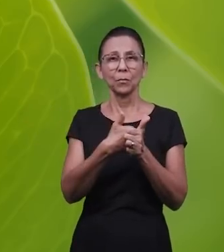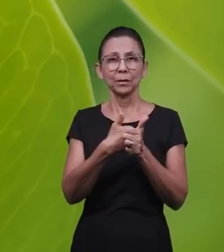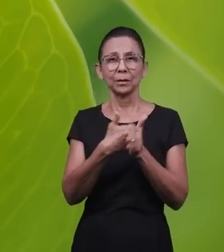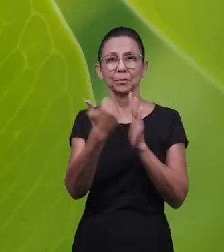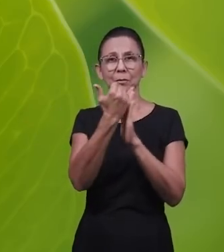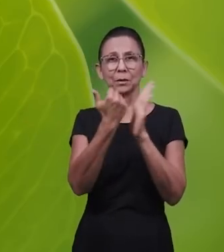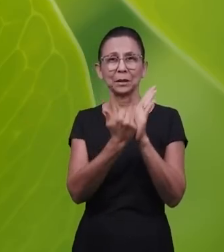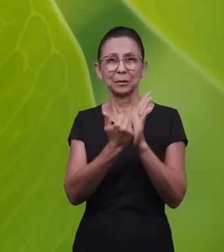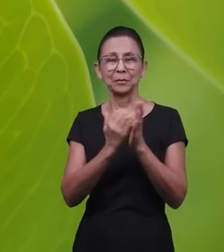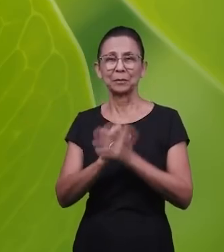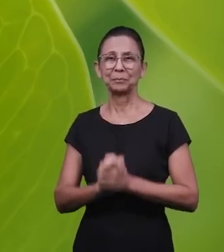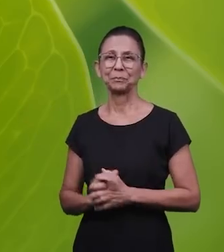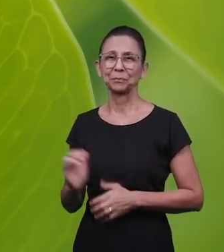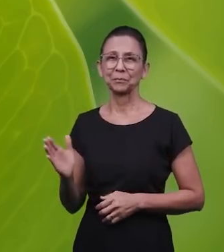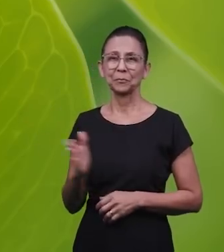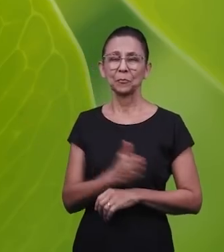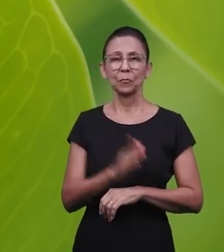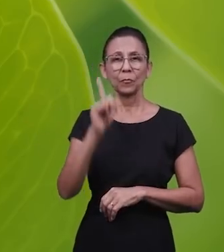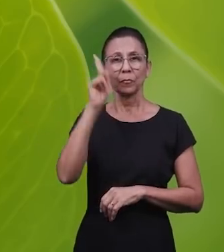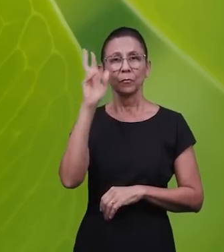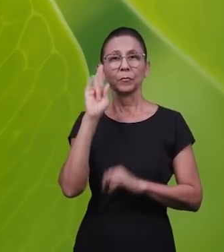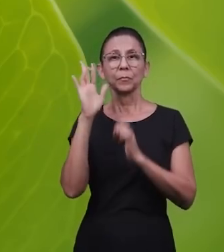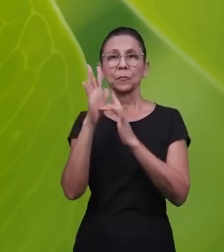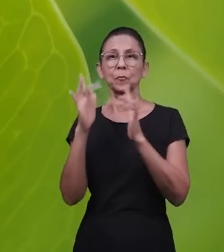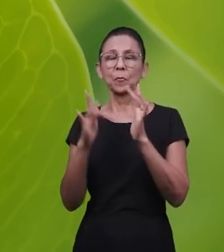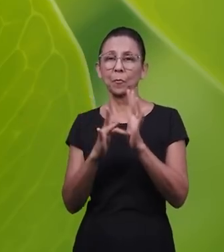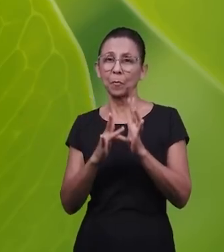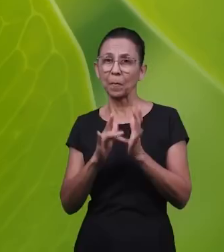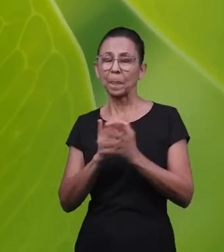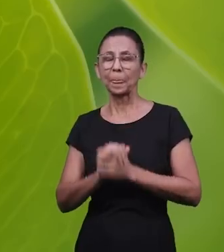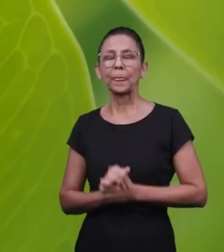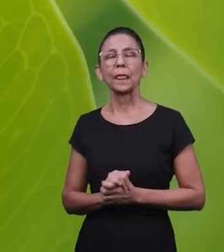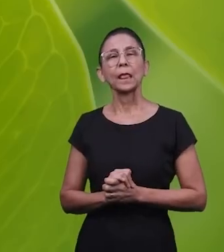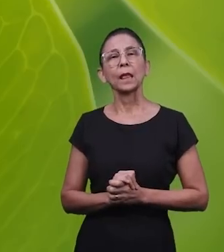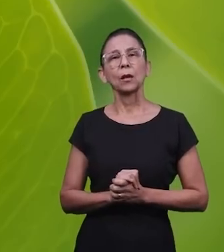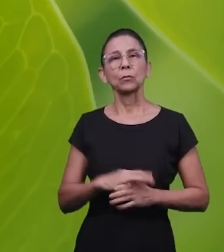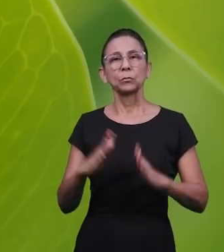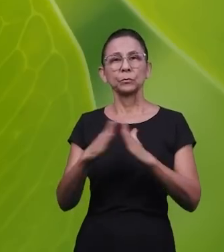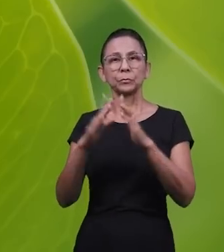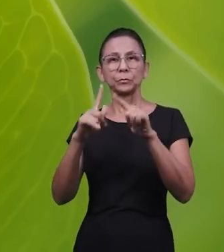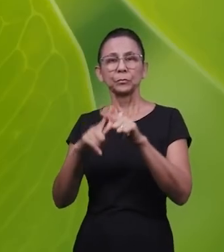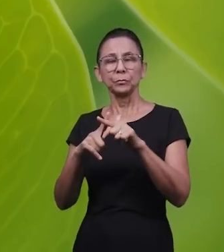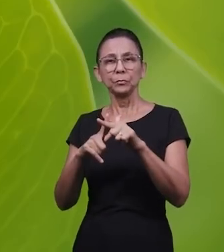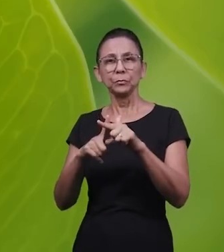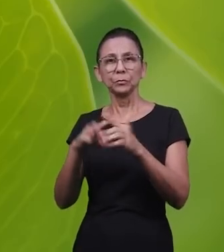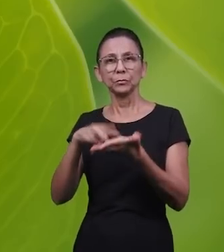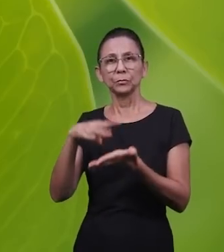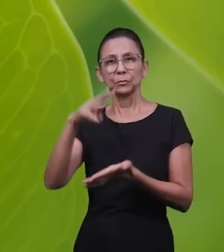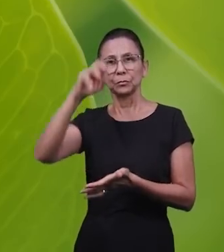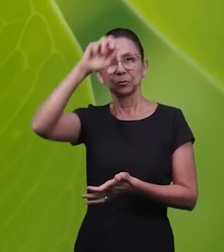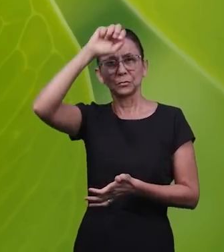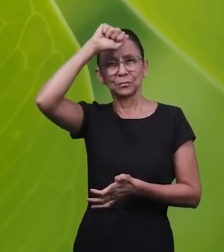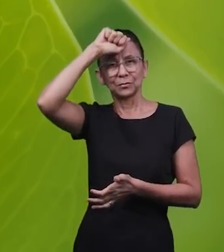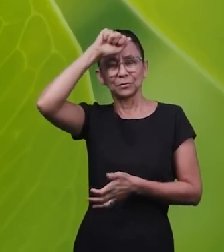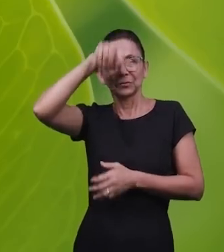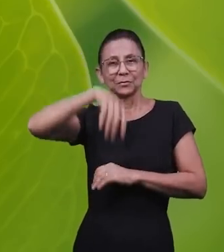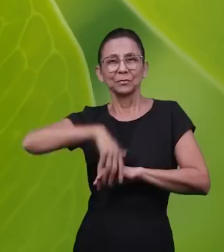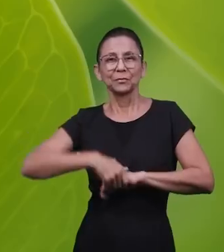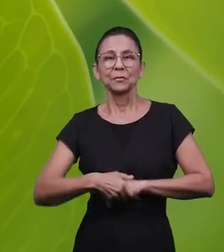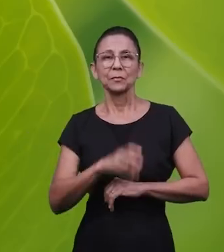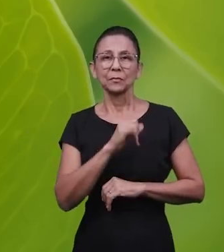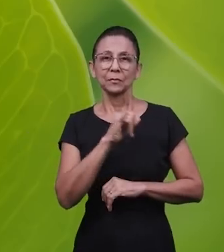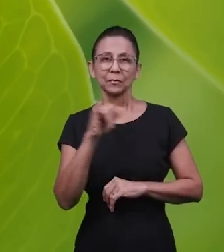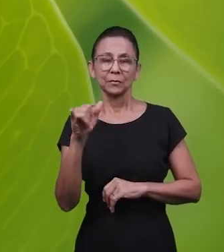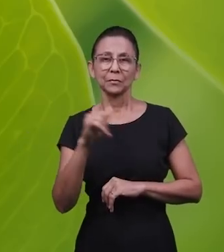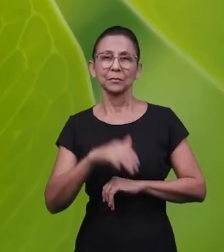Eterno a todos, a paz do Senhor Jesus. A paz do Senhor Jesus, meus irmãos. Sou Emanuele, da Igreja de Aracruz, Espírito Santo, pastor Genésio.